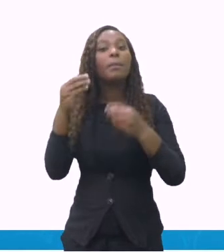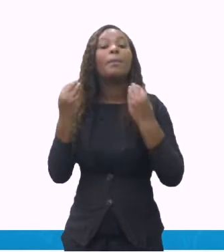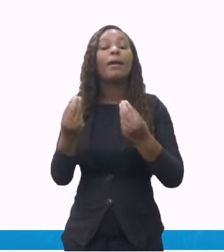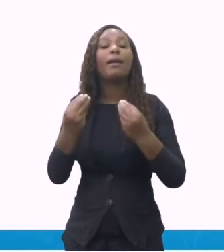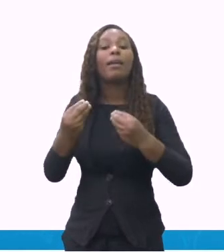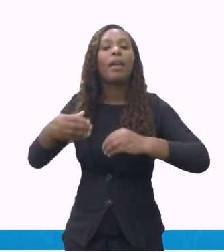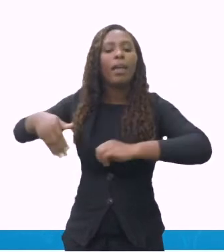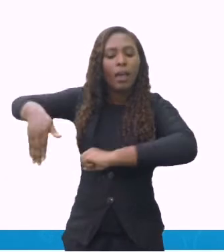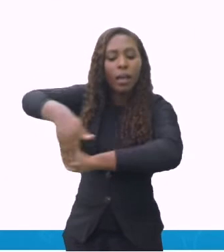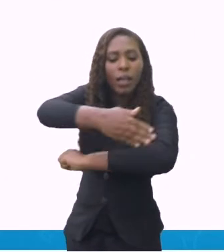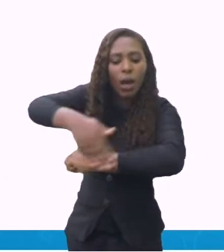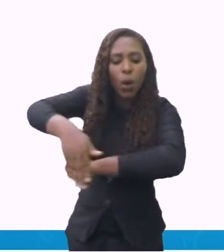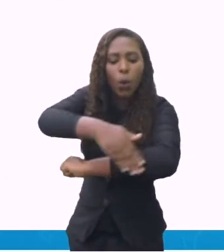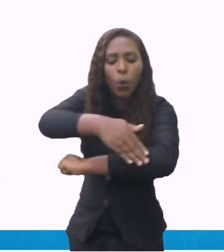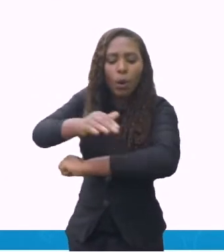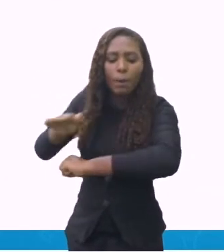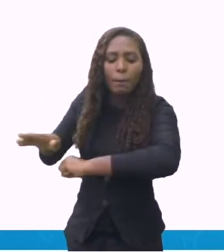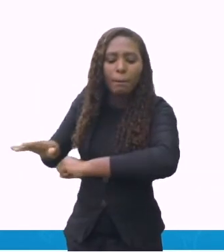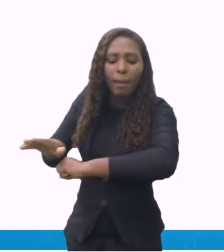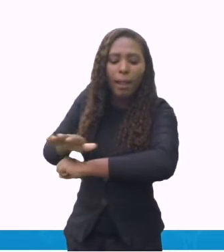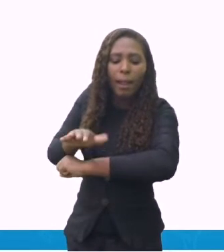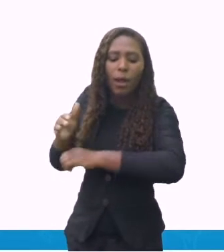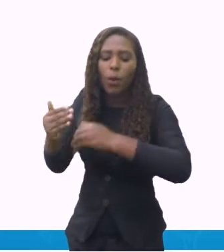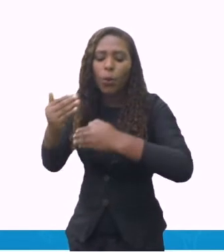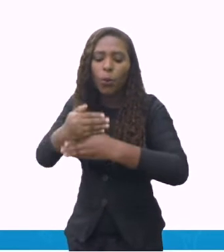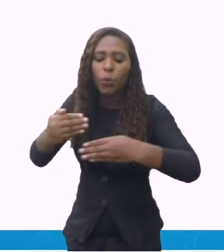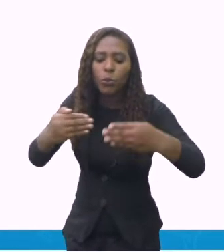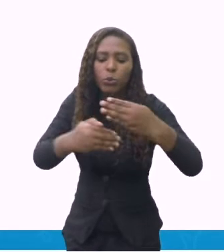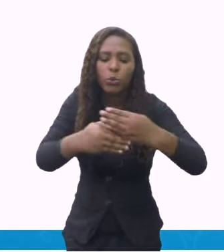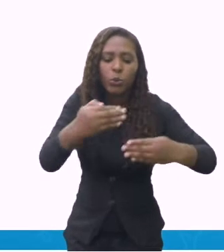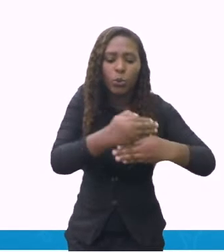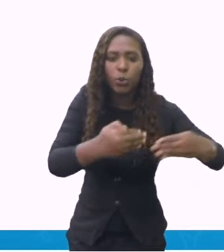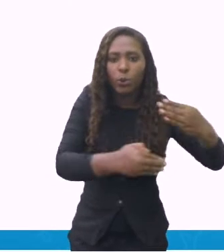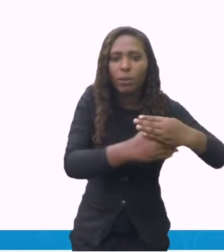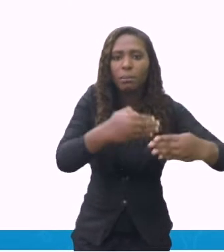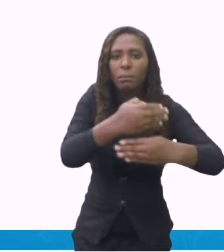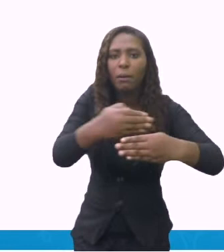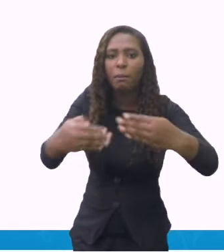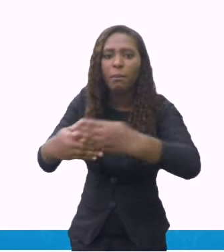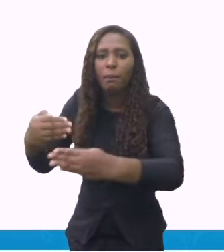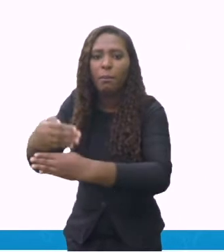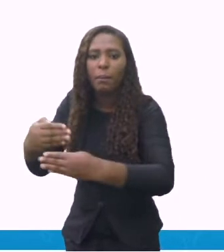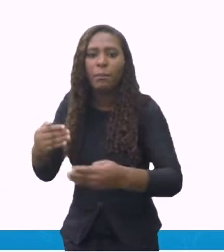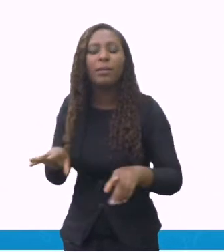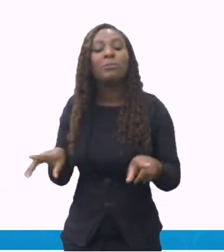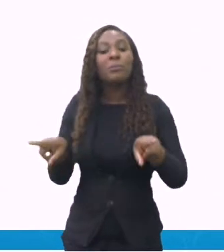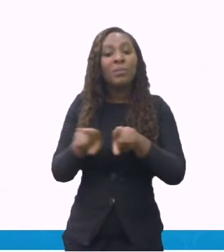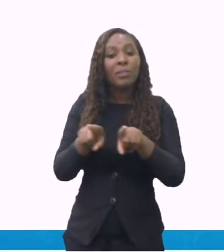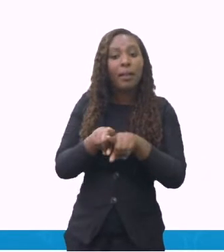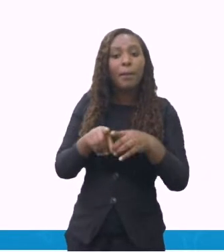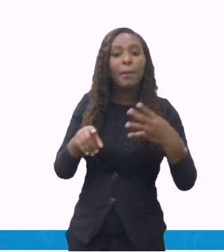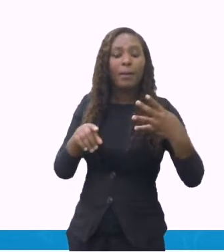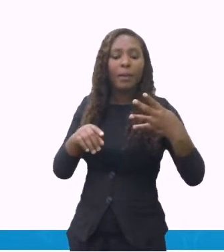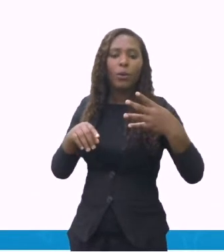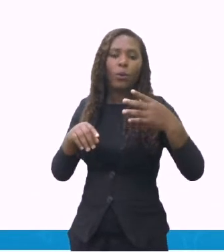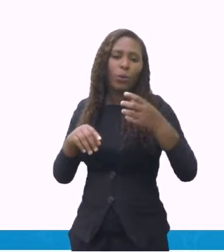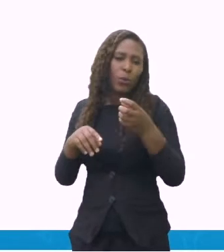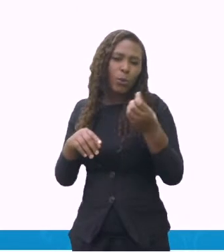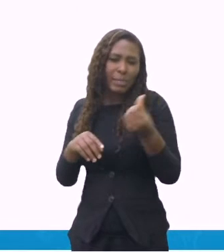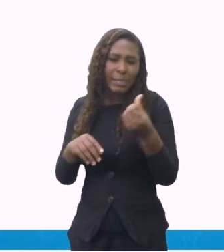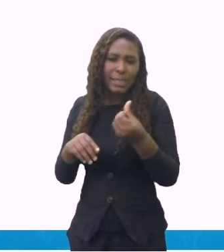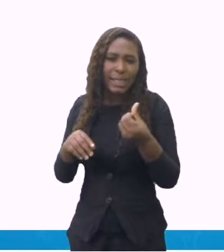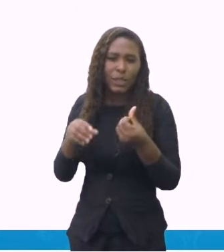tá? Em pavimentação. E aqui o sienito. São rochas semelhantes visualmente, mas elas